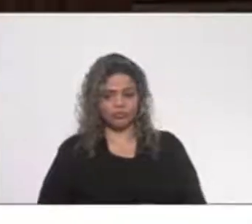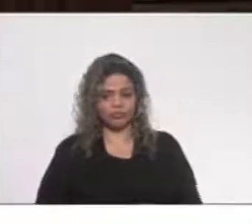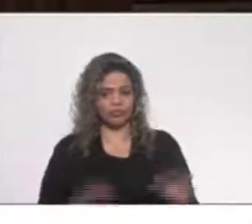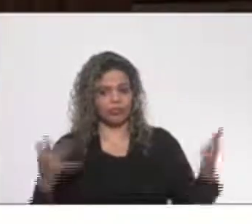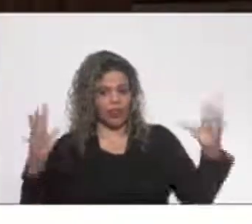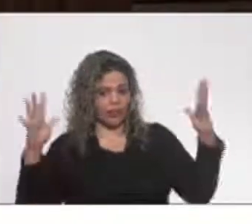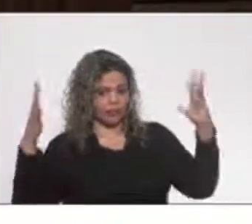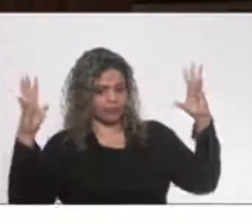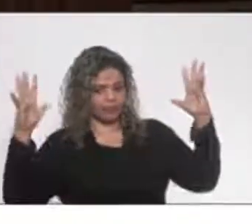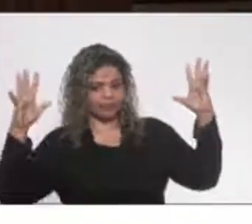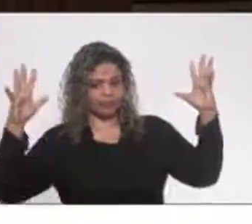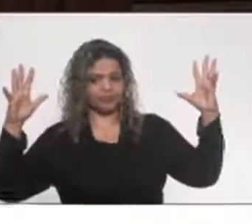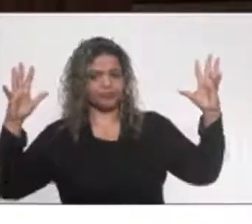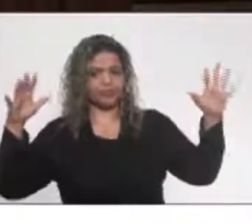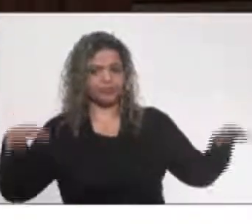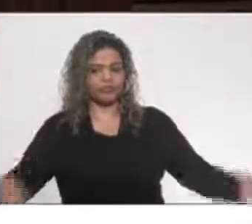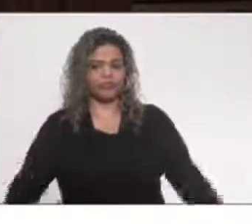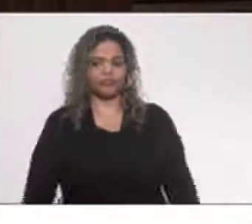aplauso,